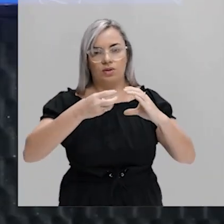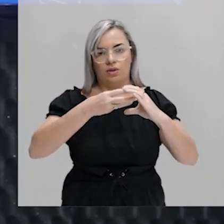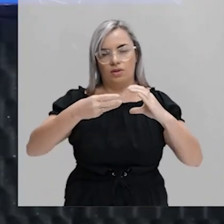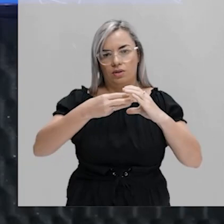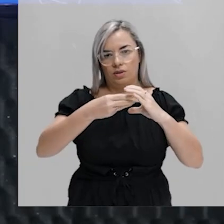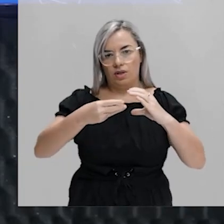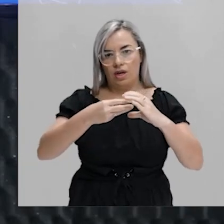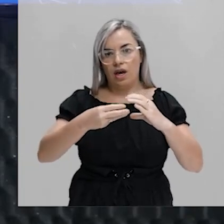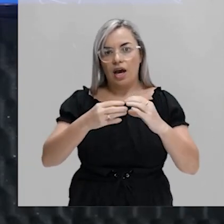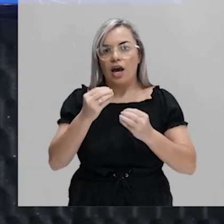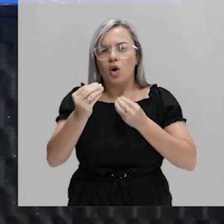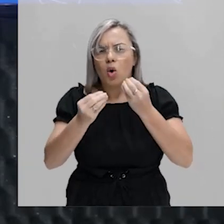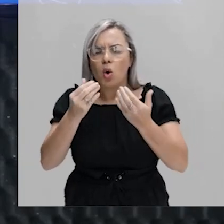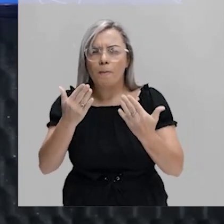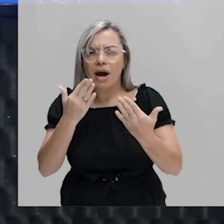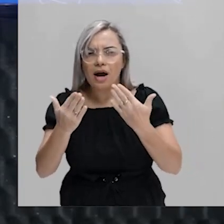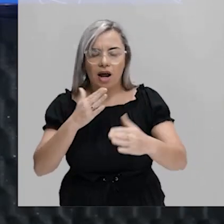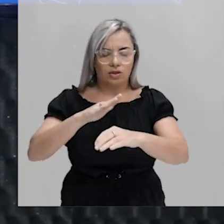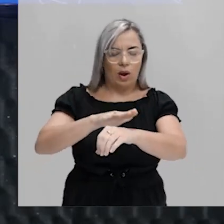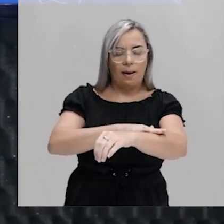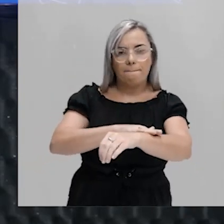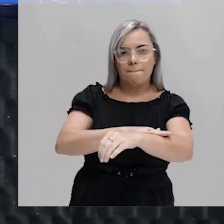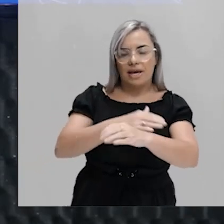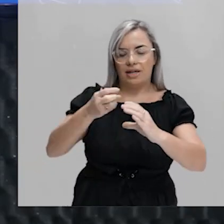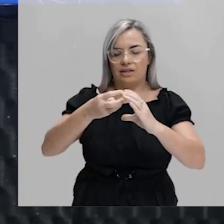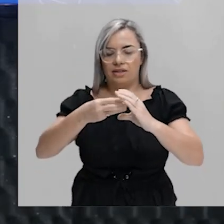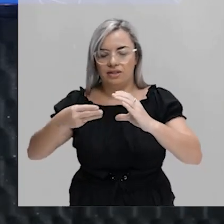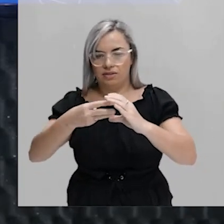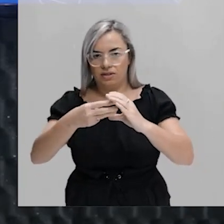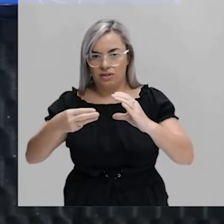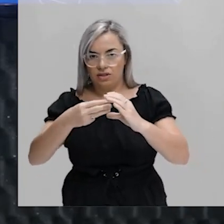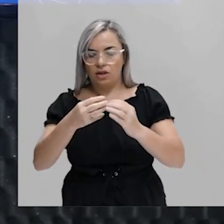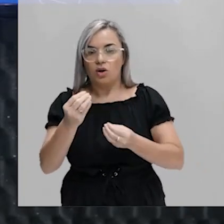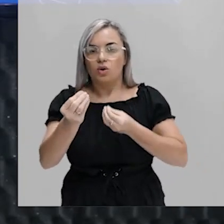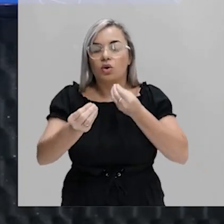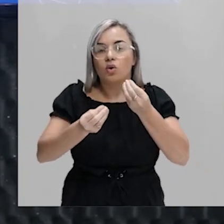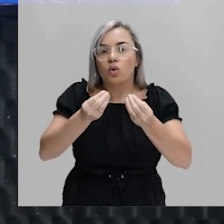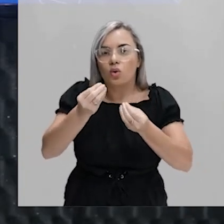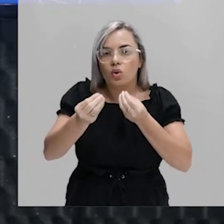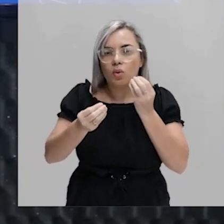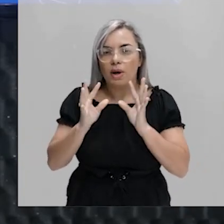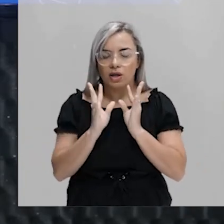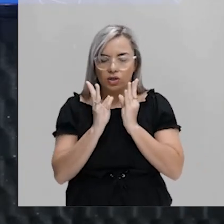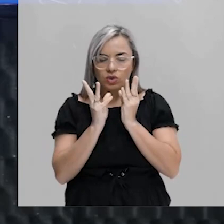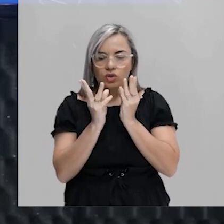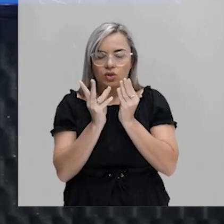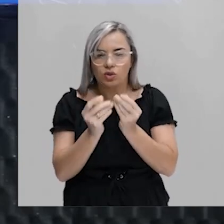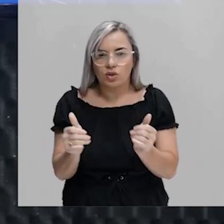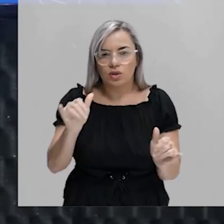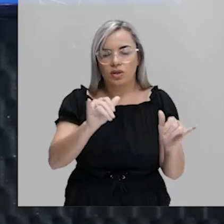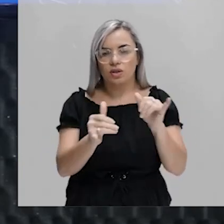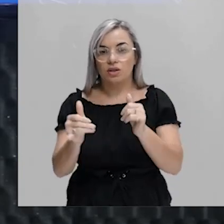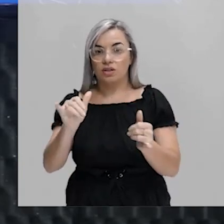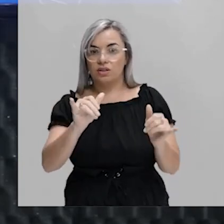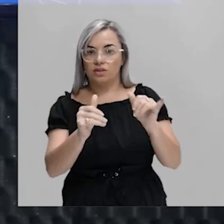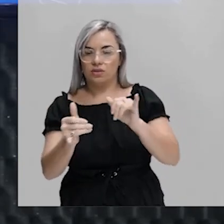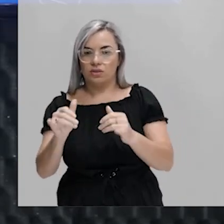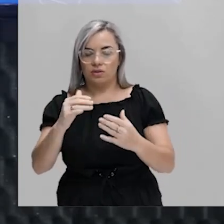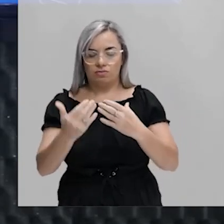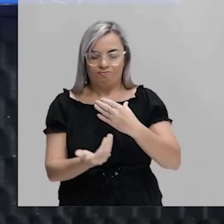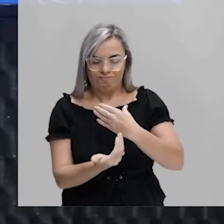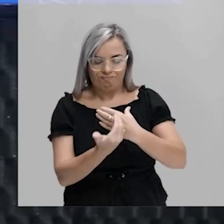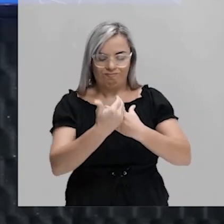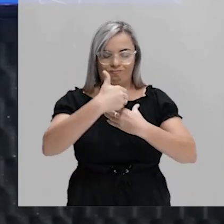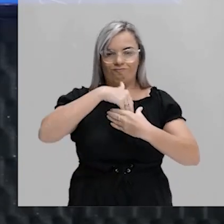fosse a pele da célula. Agora, existem maneiras como as substâncias químicas elas vão ficar atravessando